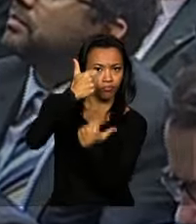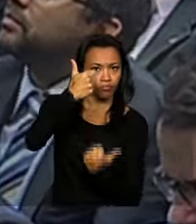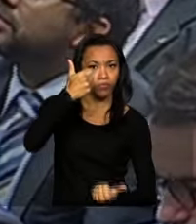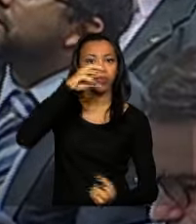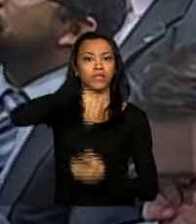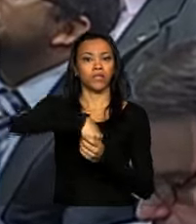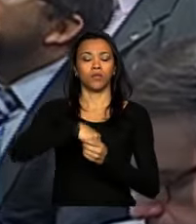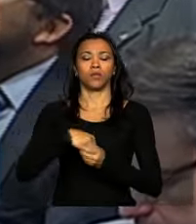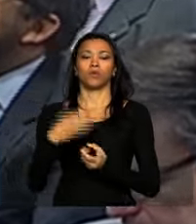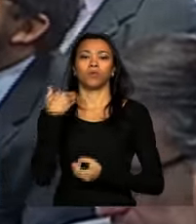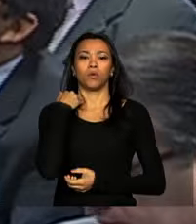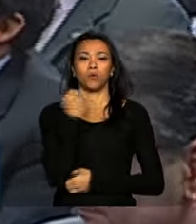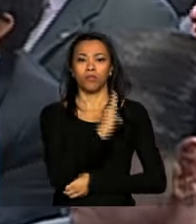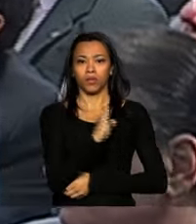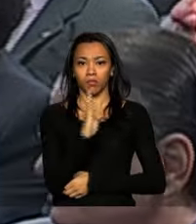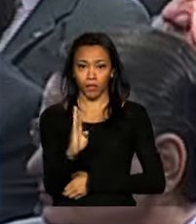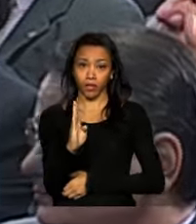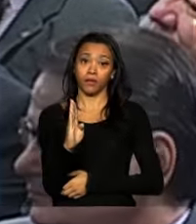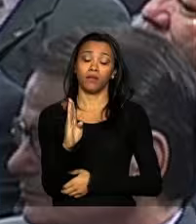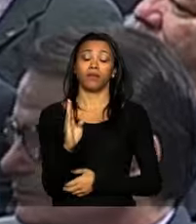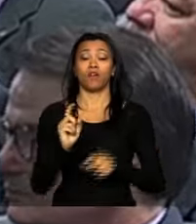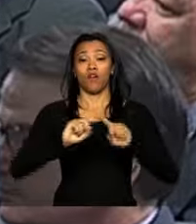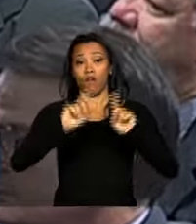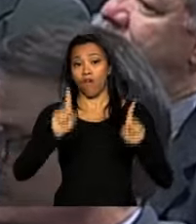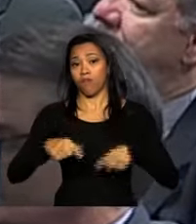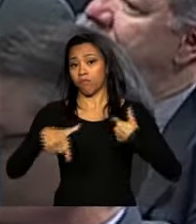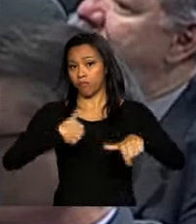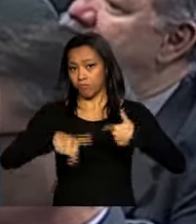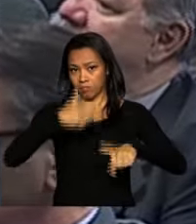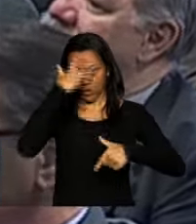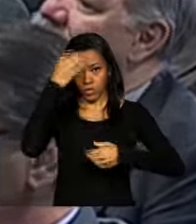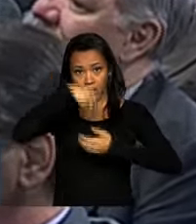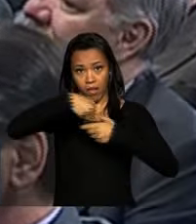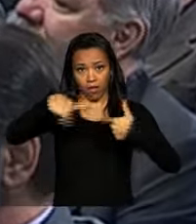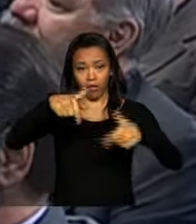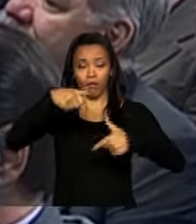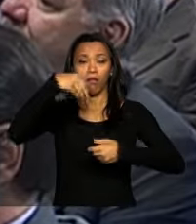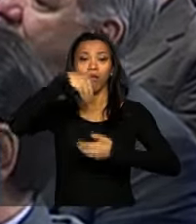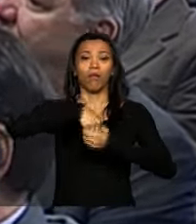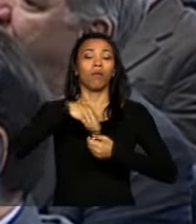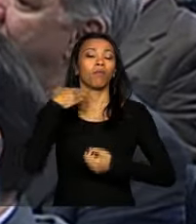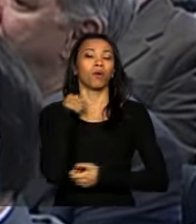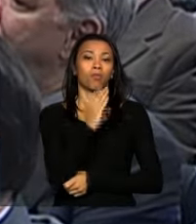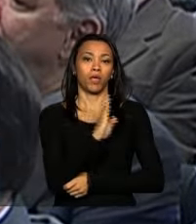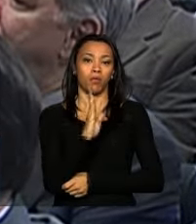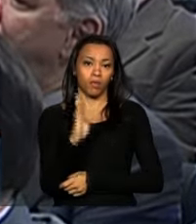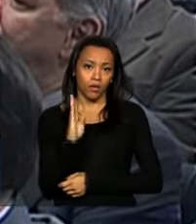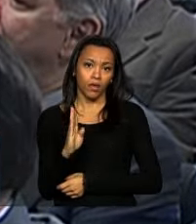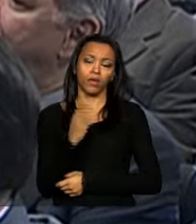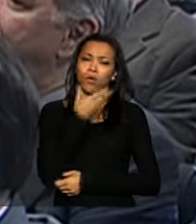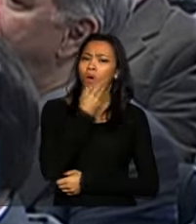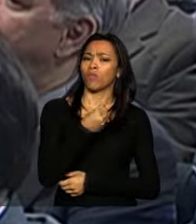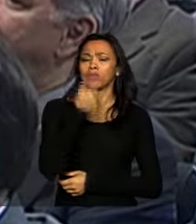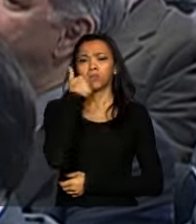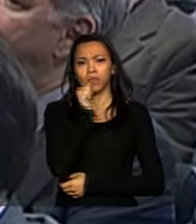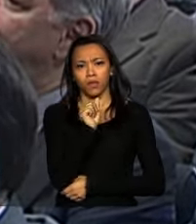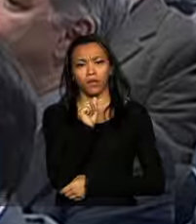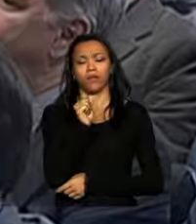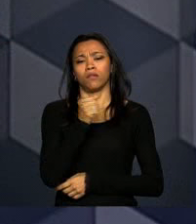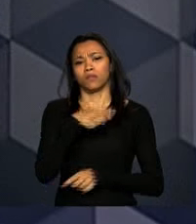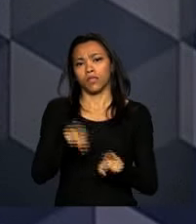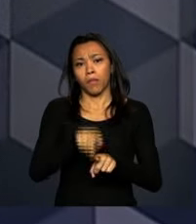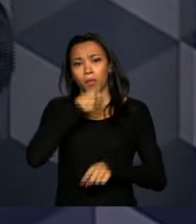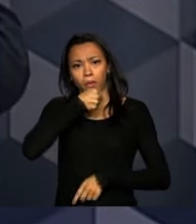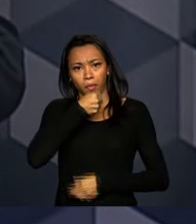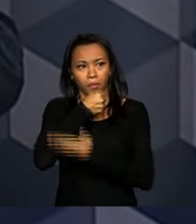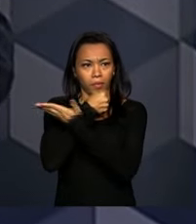funcionárias, funcionários do banco, trabalhadores, trabalhadoras da imprensa, os